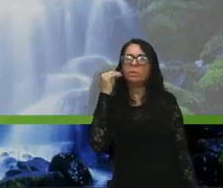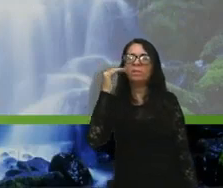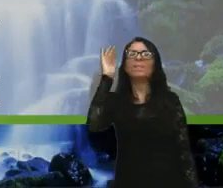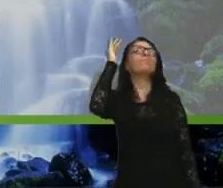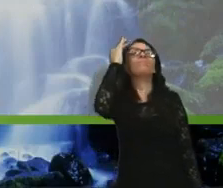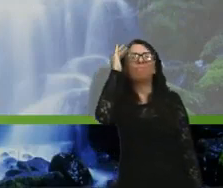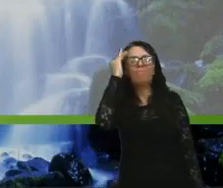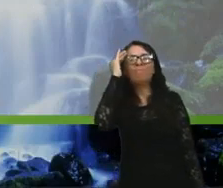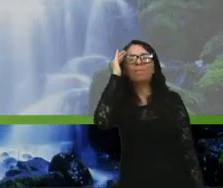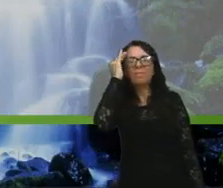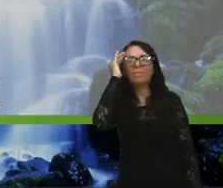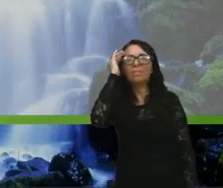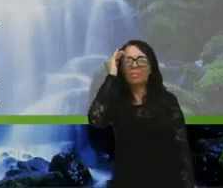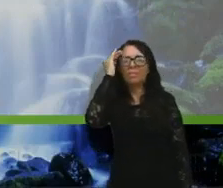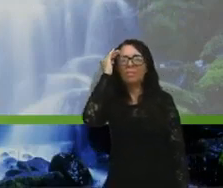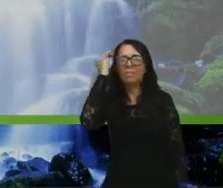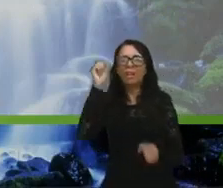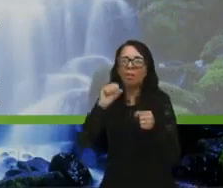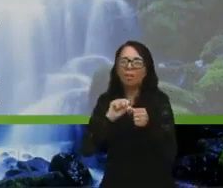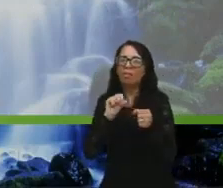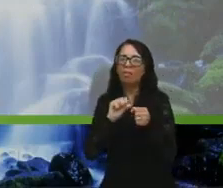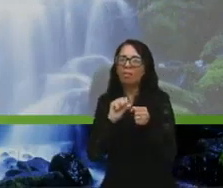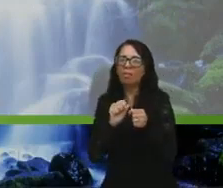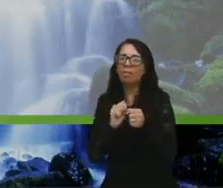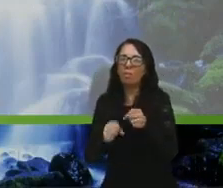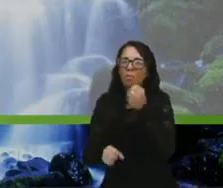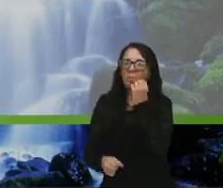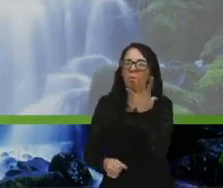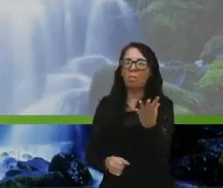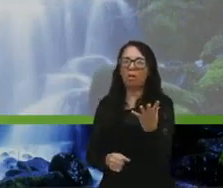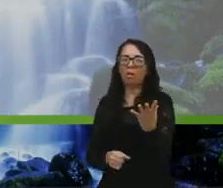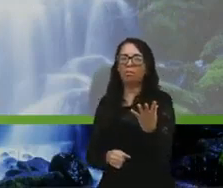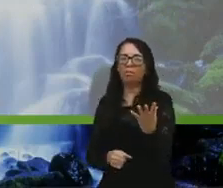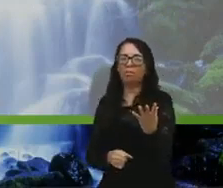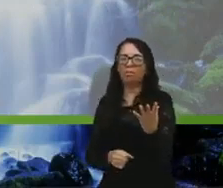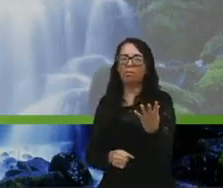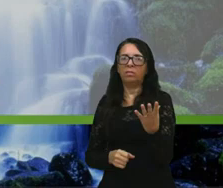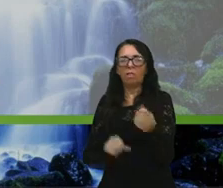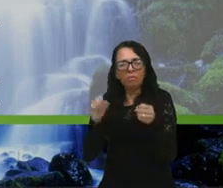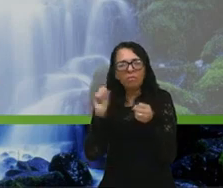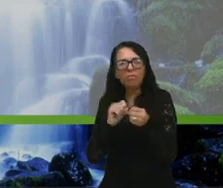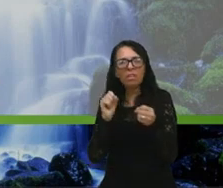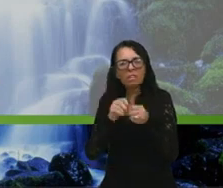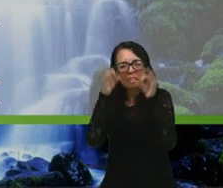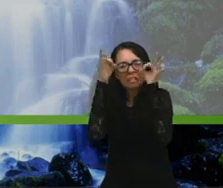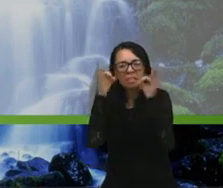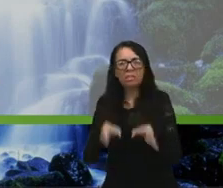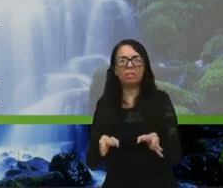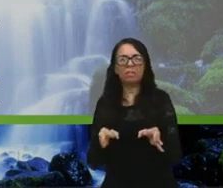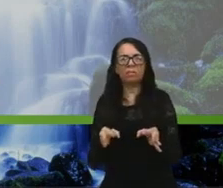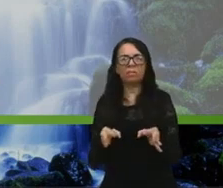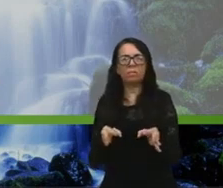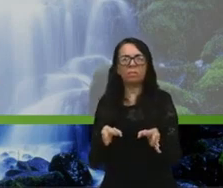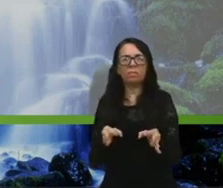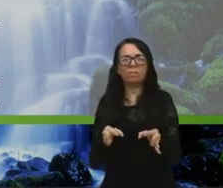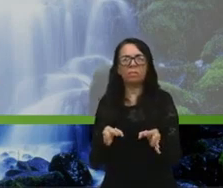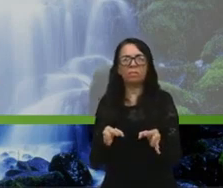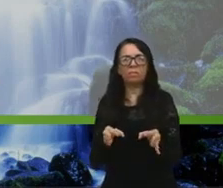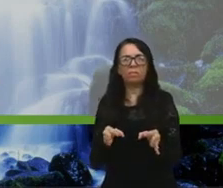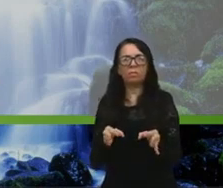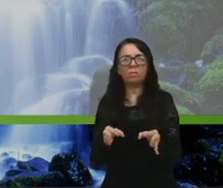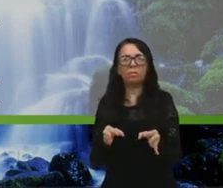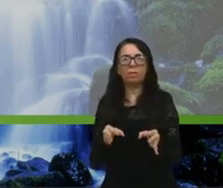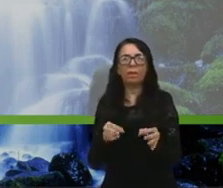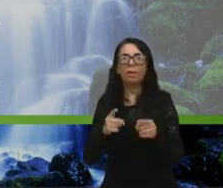a verdade, deve prevalecer a integridade, mas mesmo assim é lamentável saber que